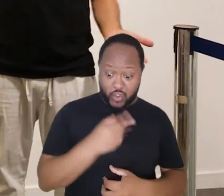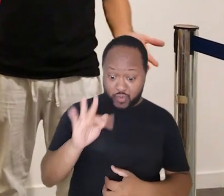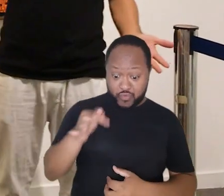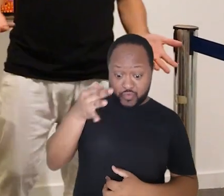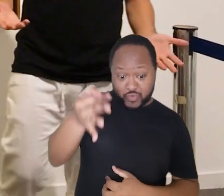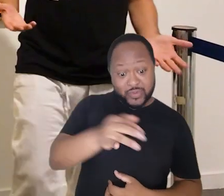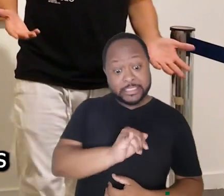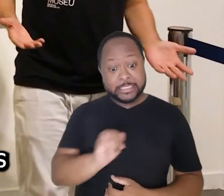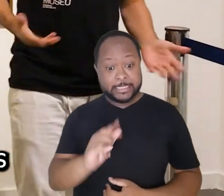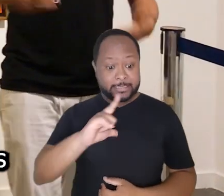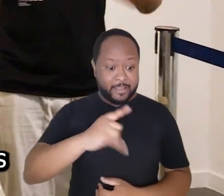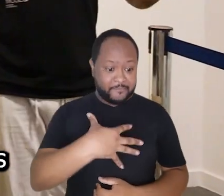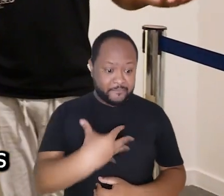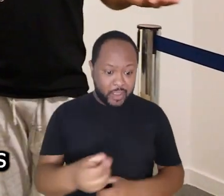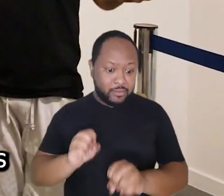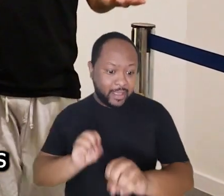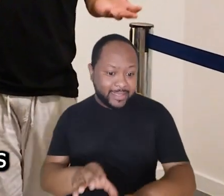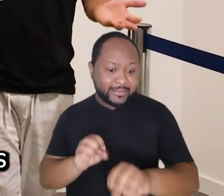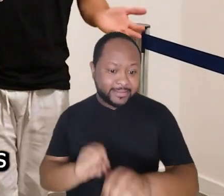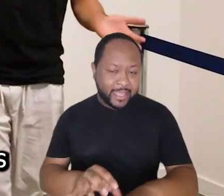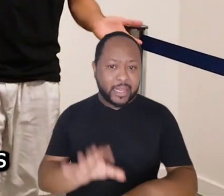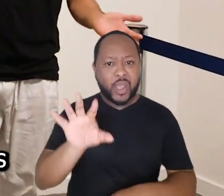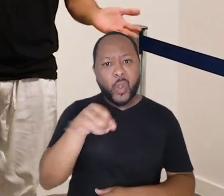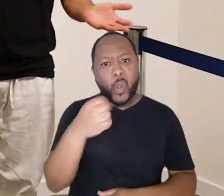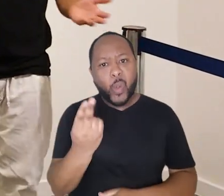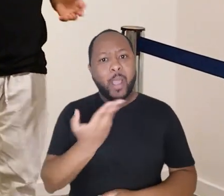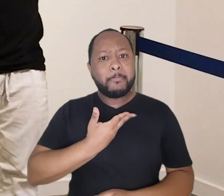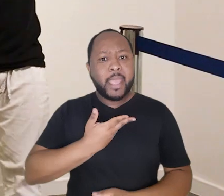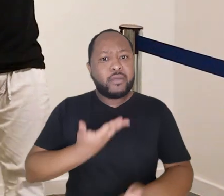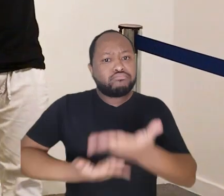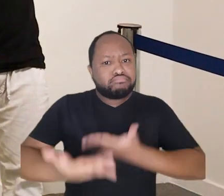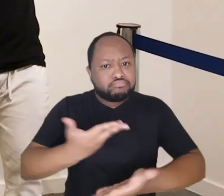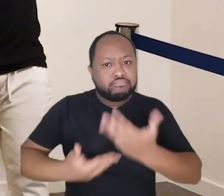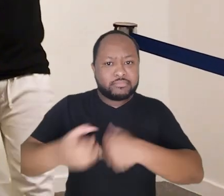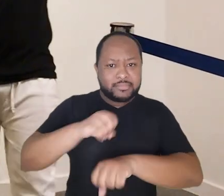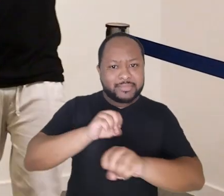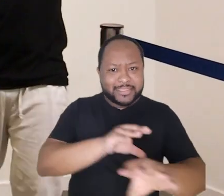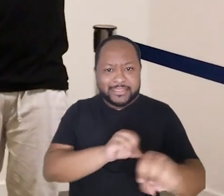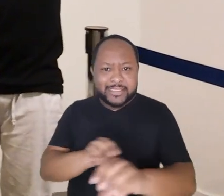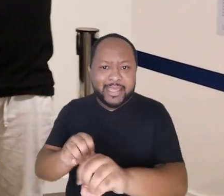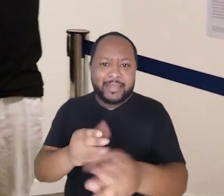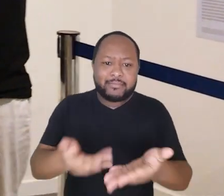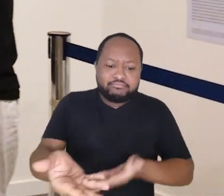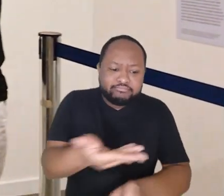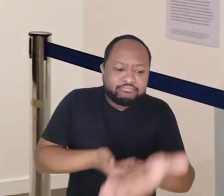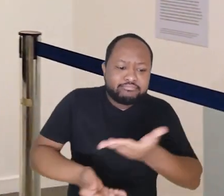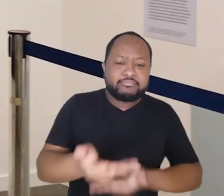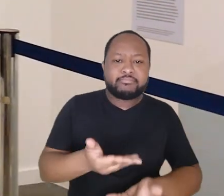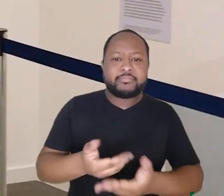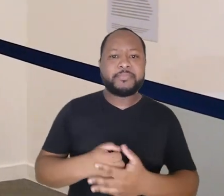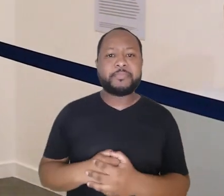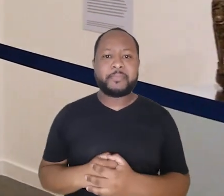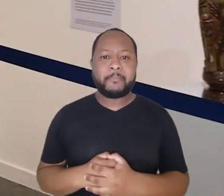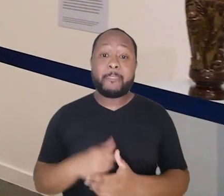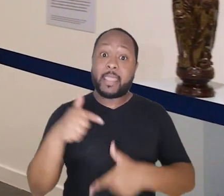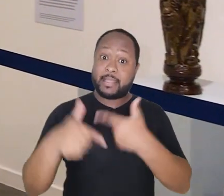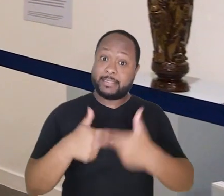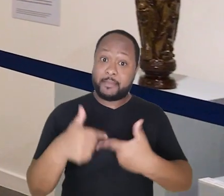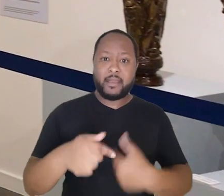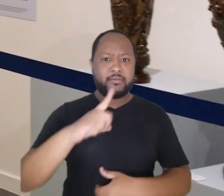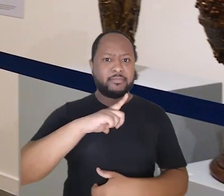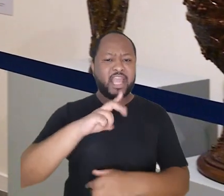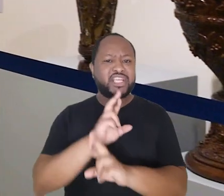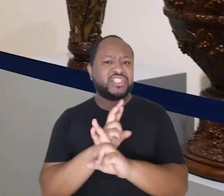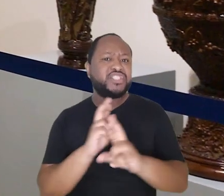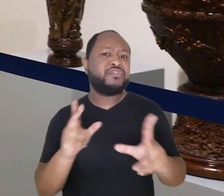gente tiver, ou então a gente compartilha com os amigos. E esses trabalhos aqui, a gente vai ver que tem uma certa diferença, por exemplo, dos